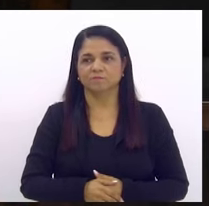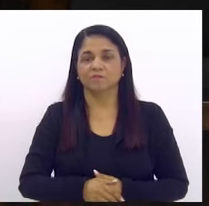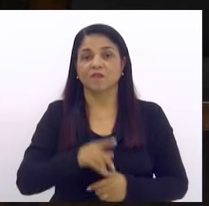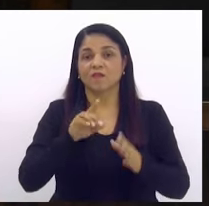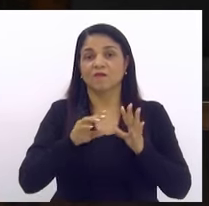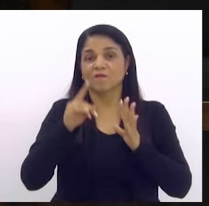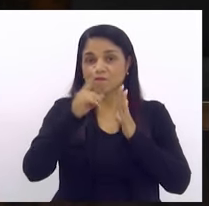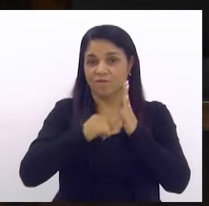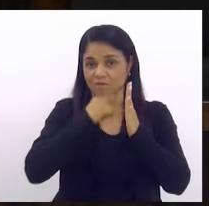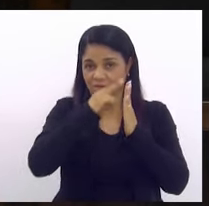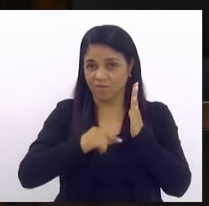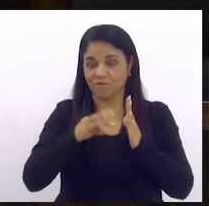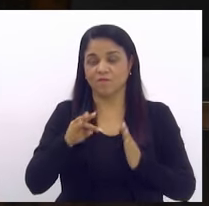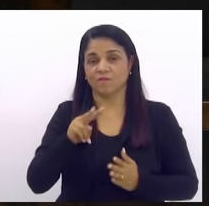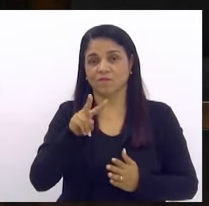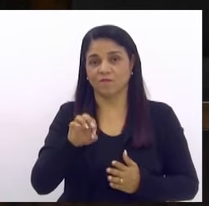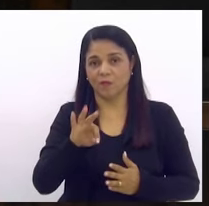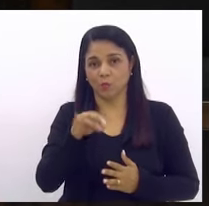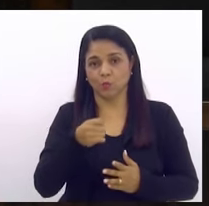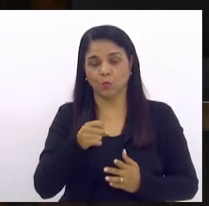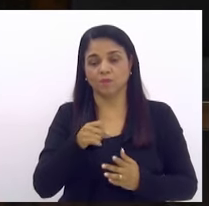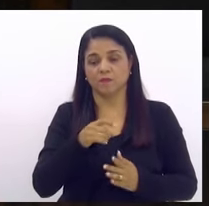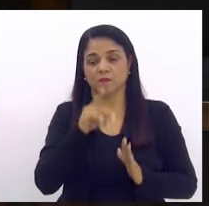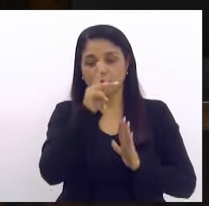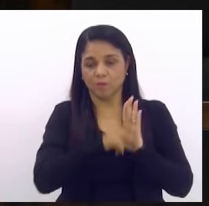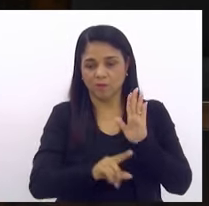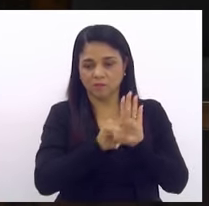total aposto ao projeto de lei número